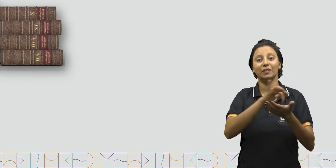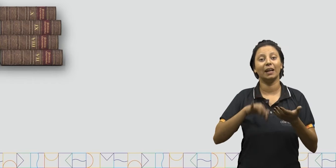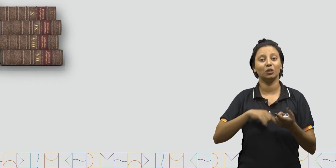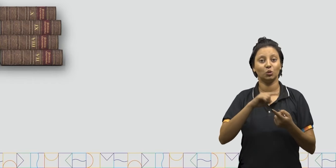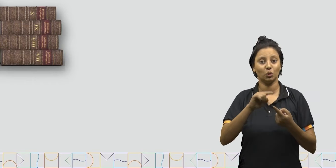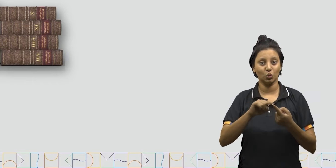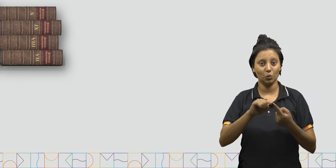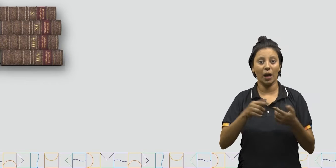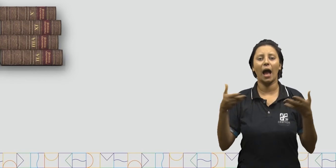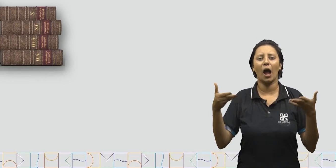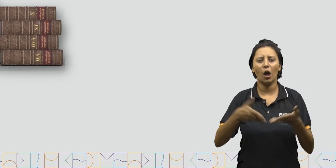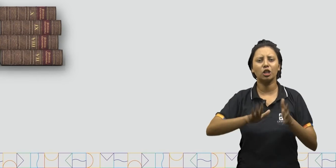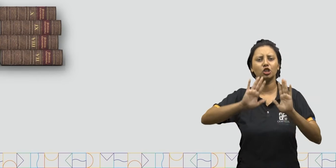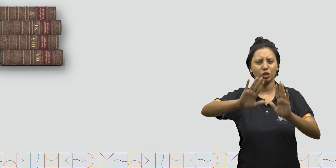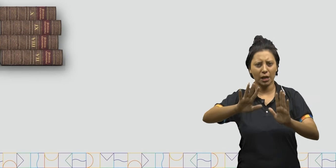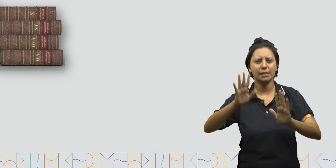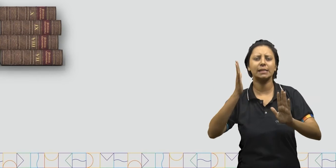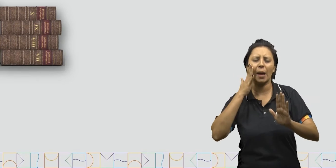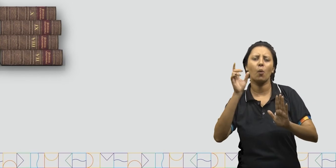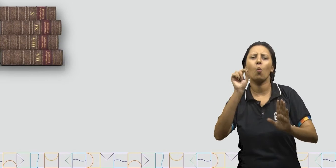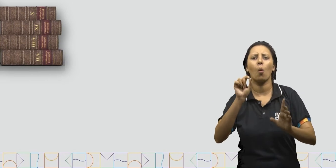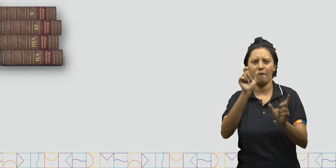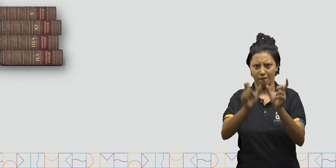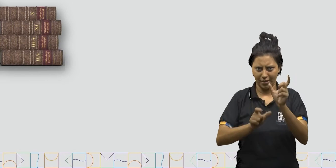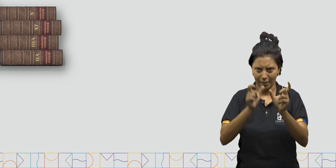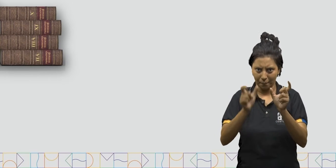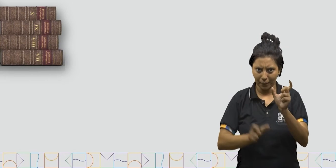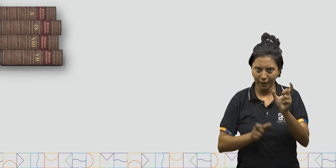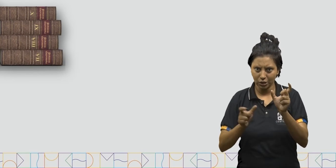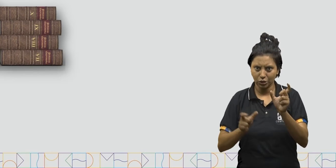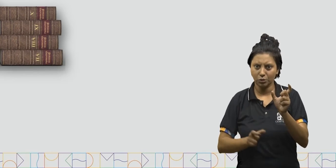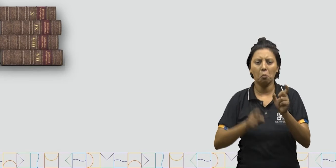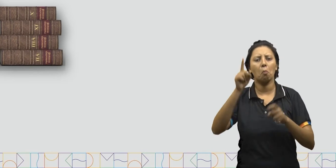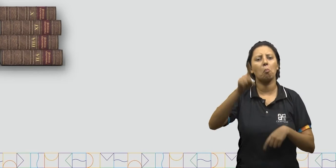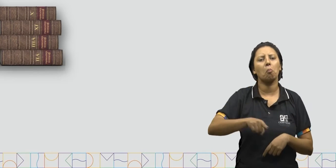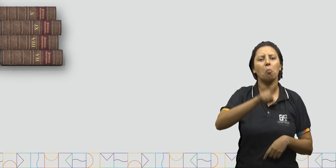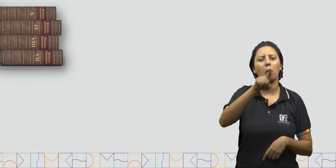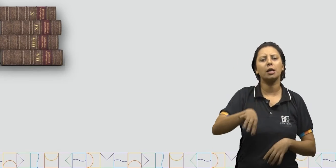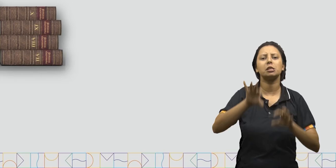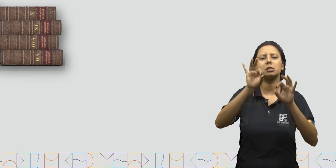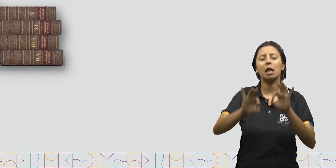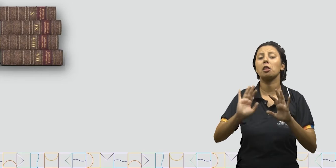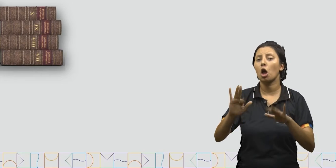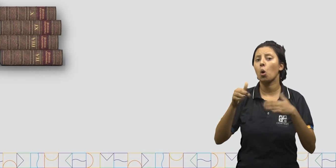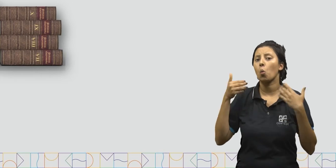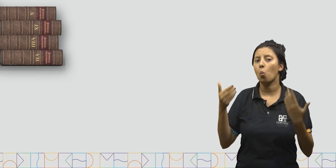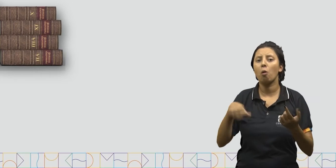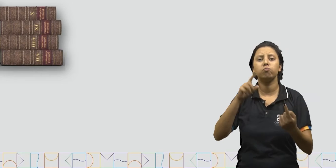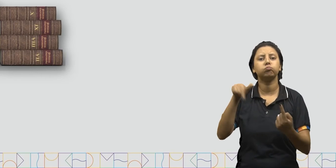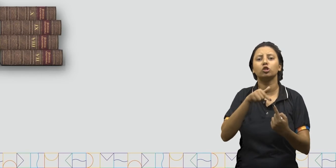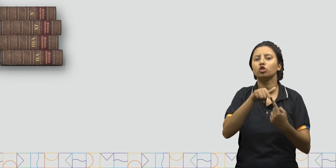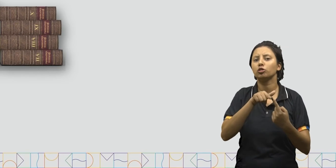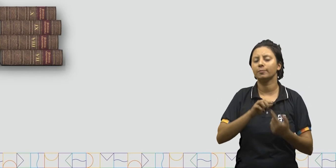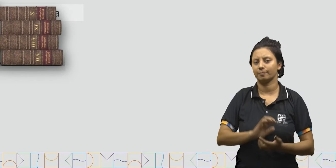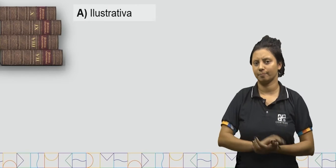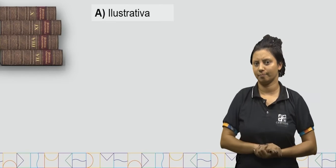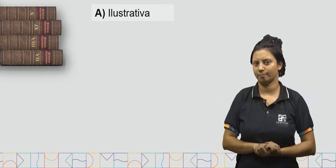Atividade 1. Agora que você já sabe o que é um verbete, marque a alternativa que indica qual a sua